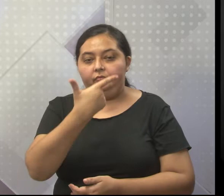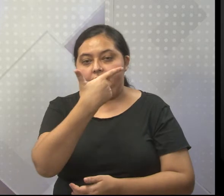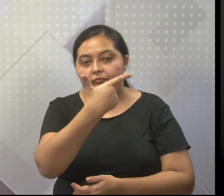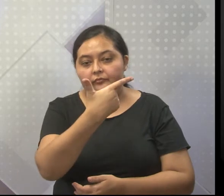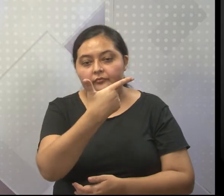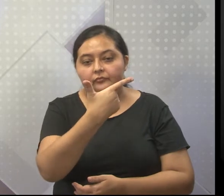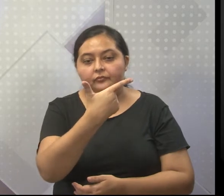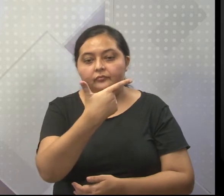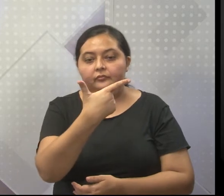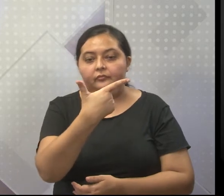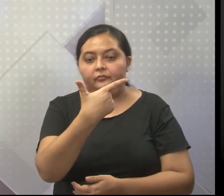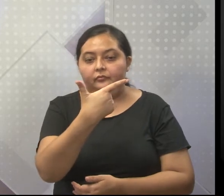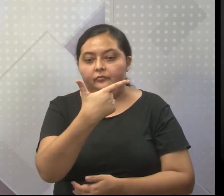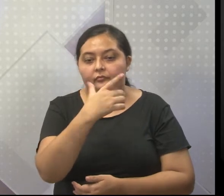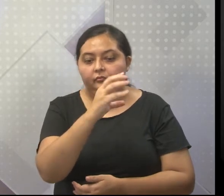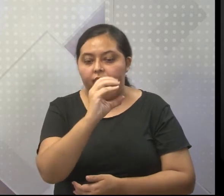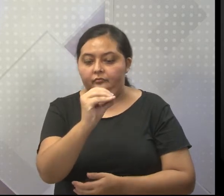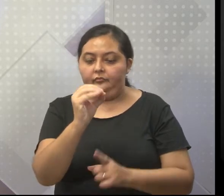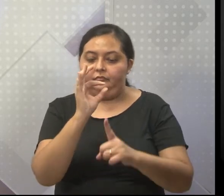20%